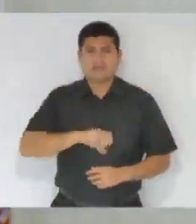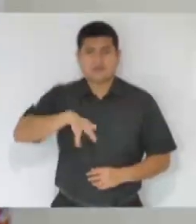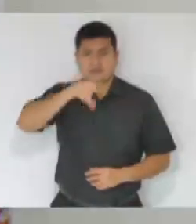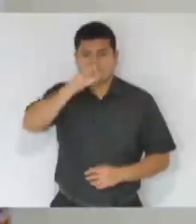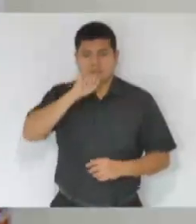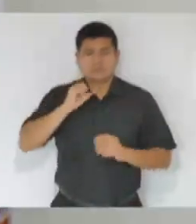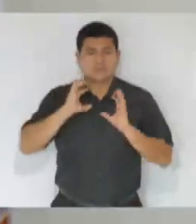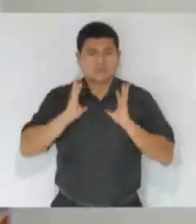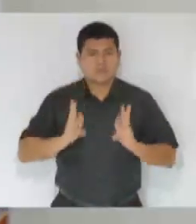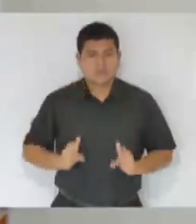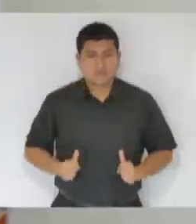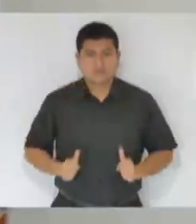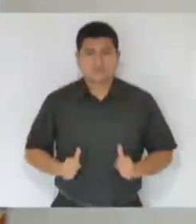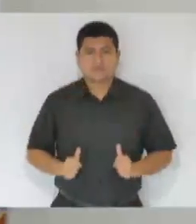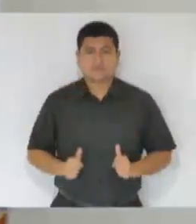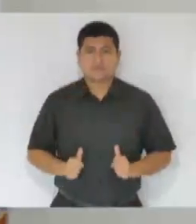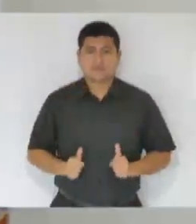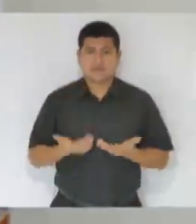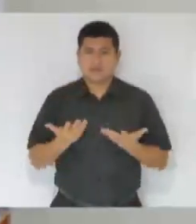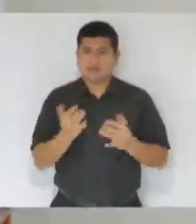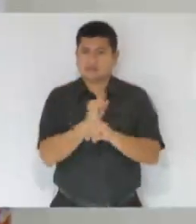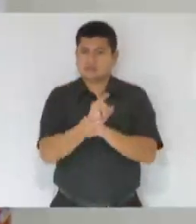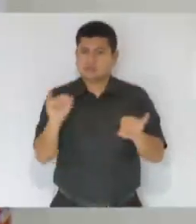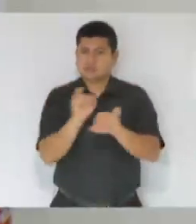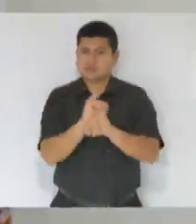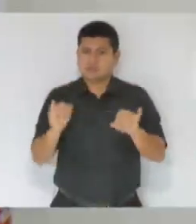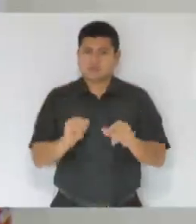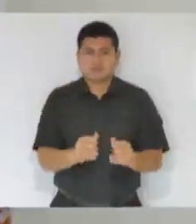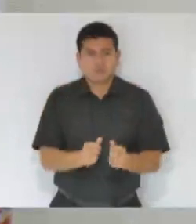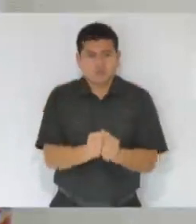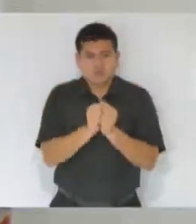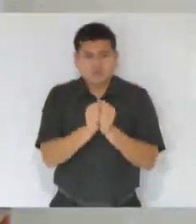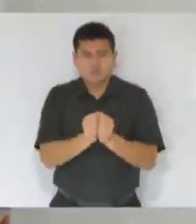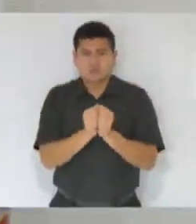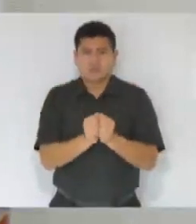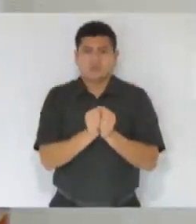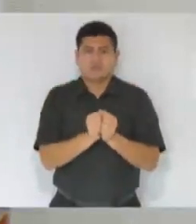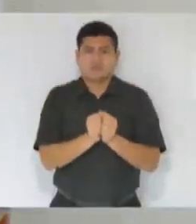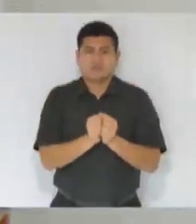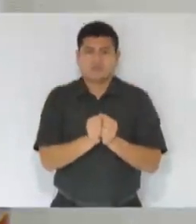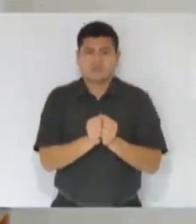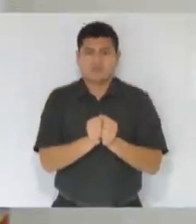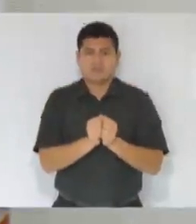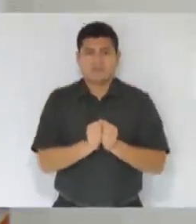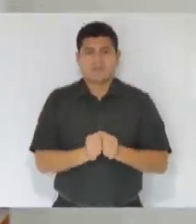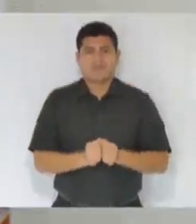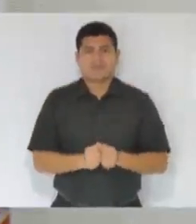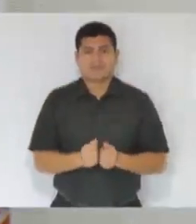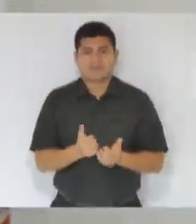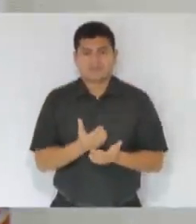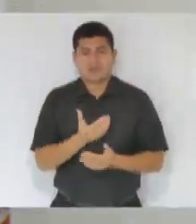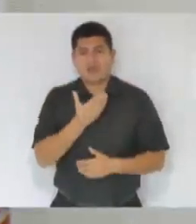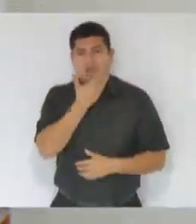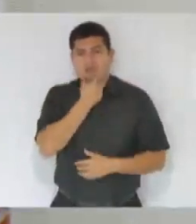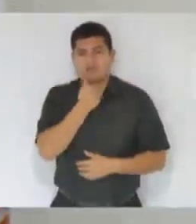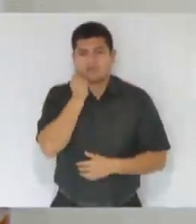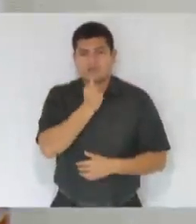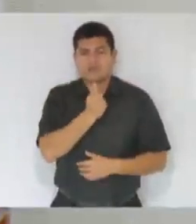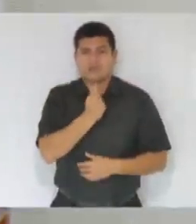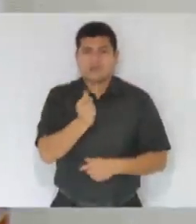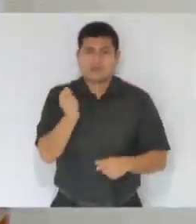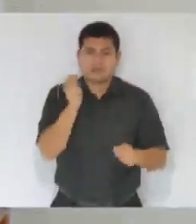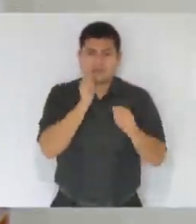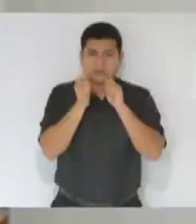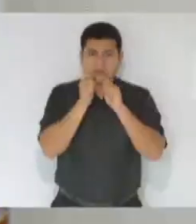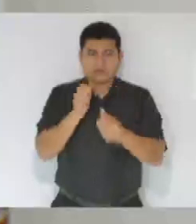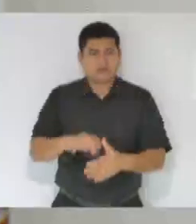respiramos. Quero conclamar a todos para que juntos, senhoras e senhores deputados, assessores,